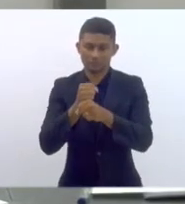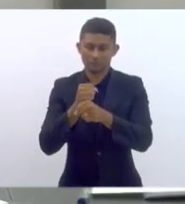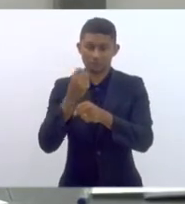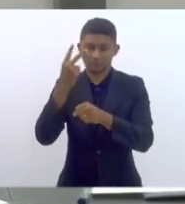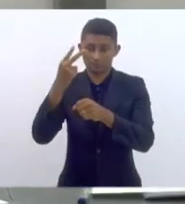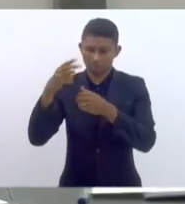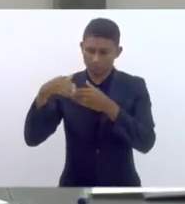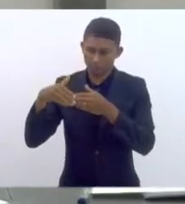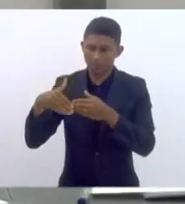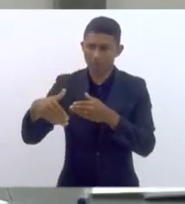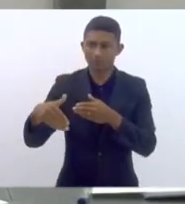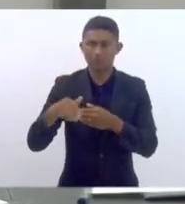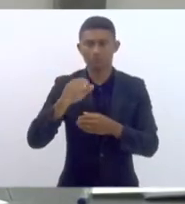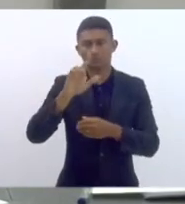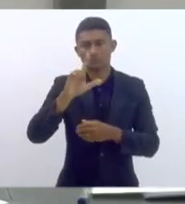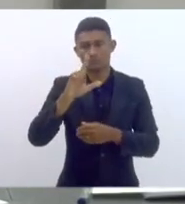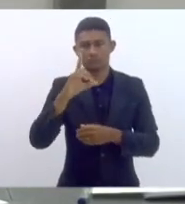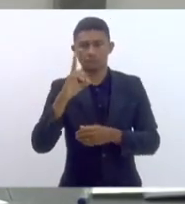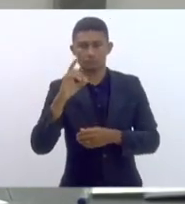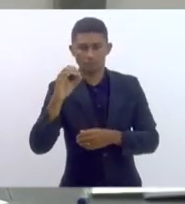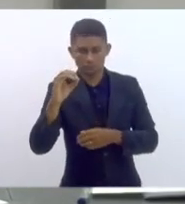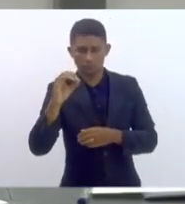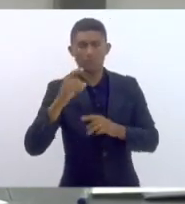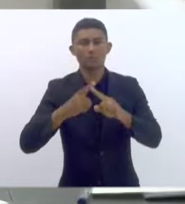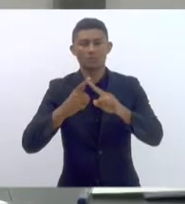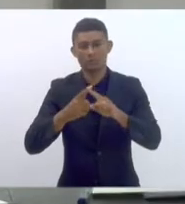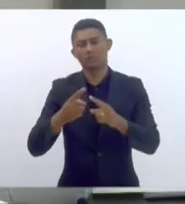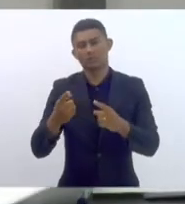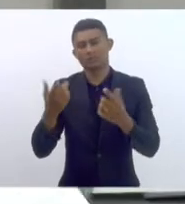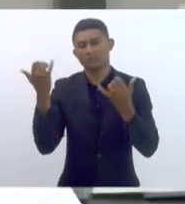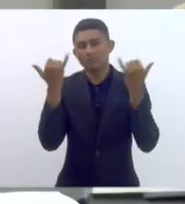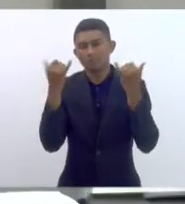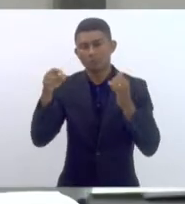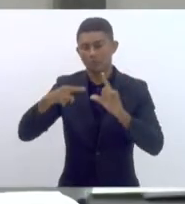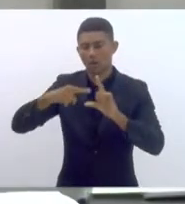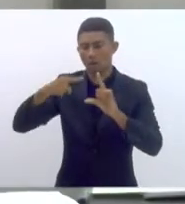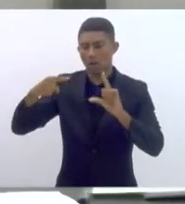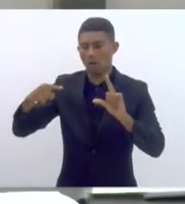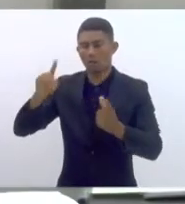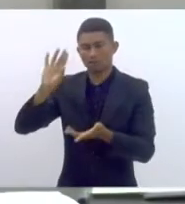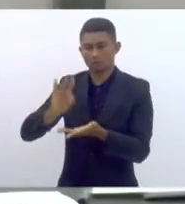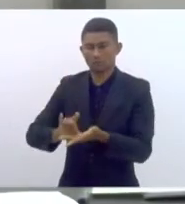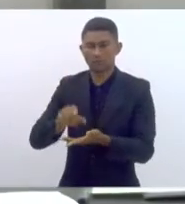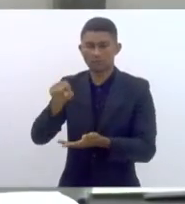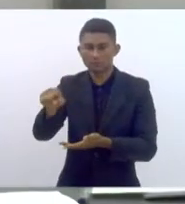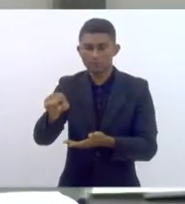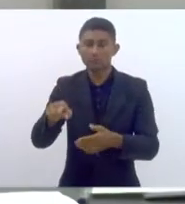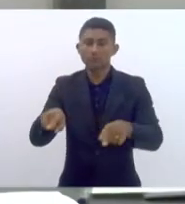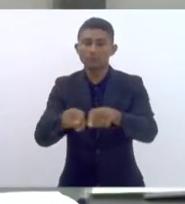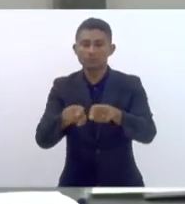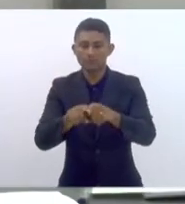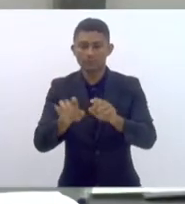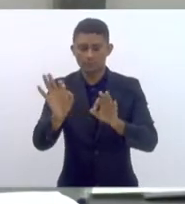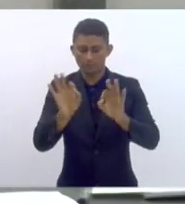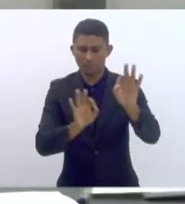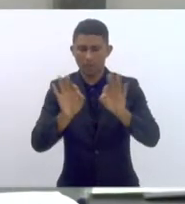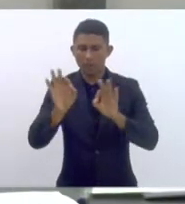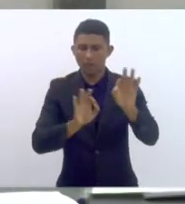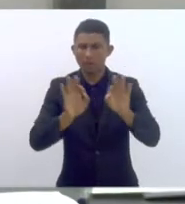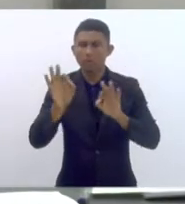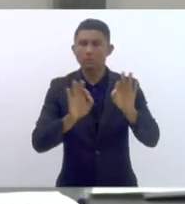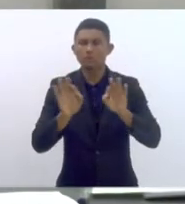os dados da LDO, né, porque são os dados oficiais, e como o plano foi